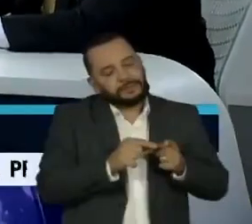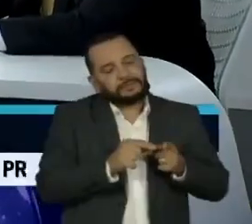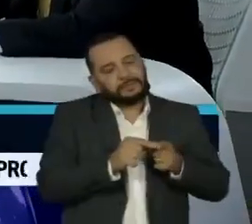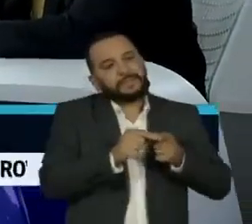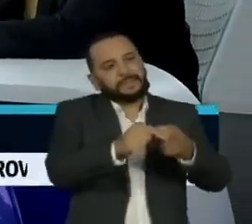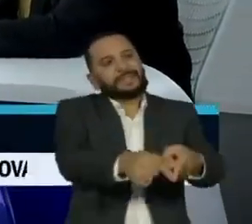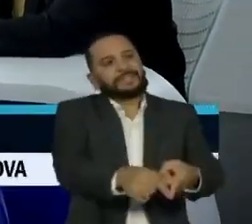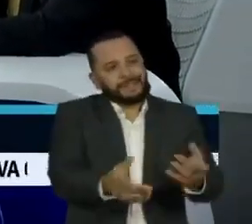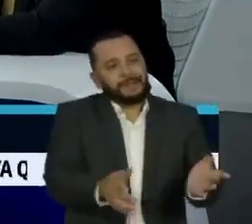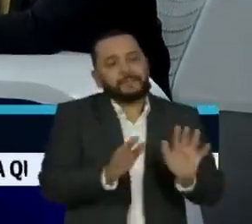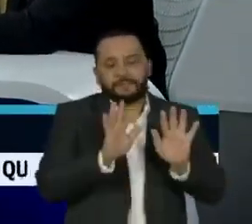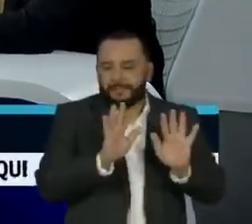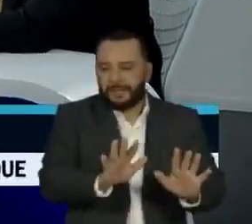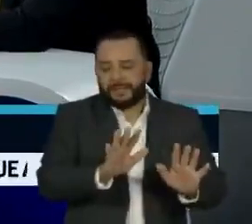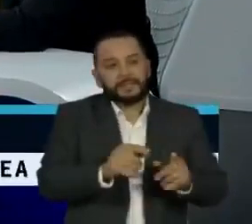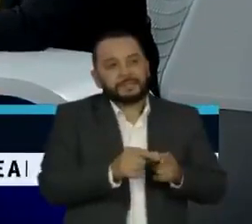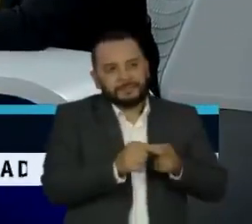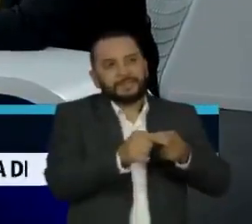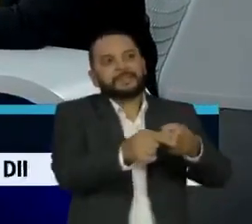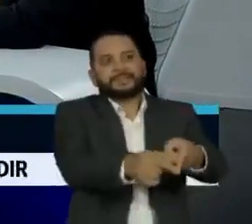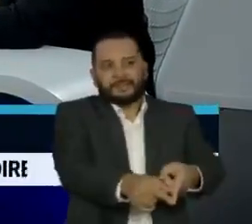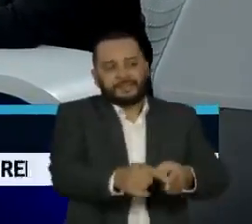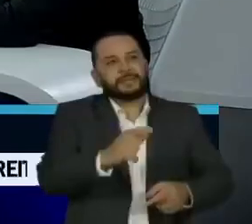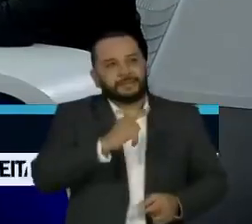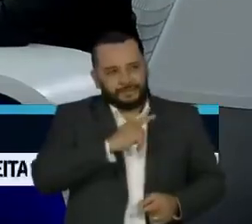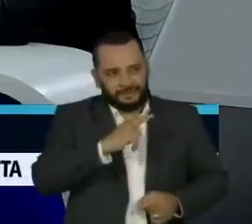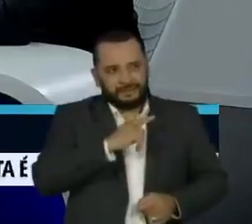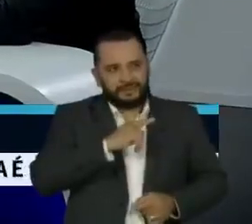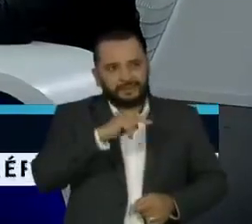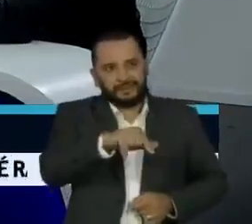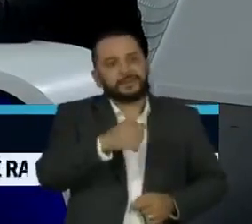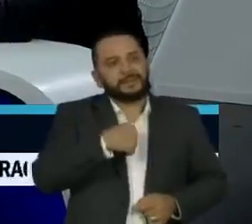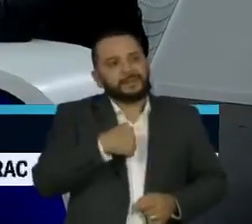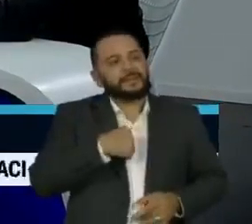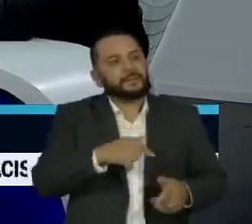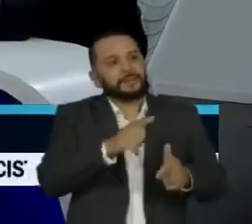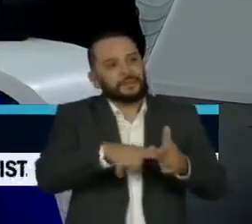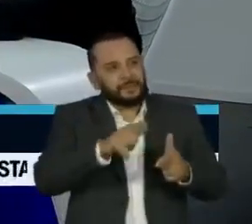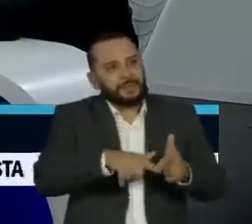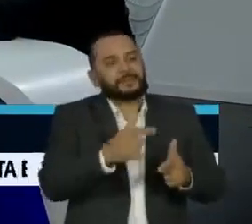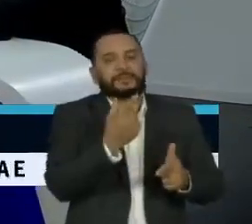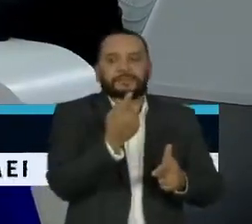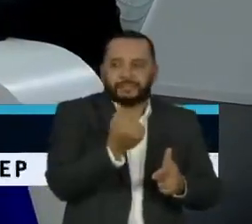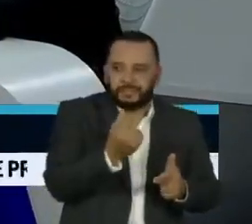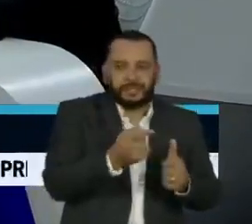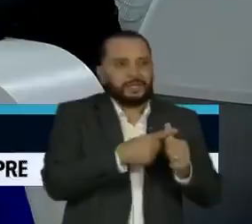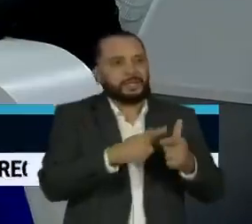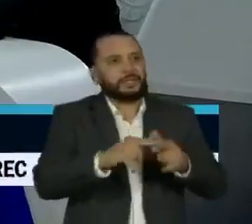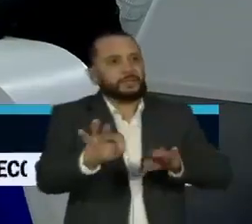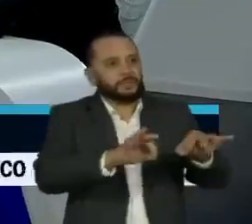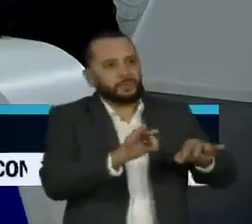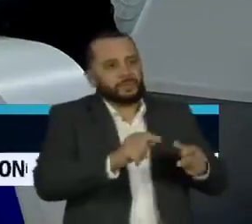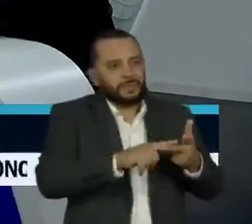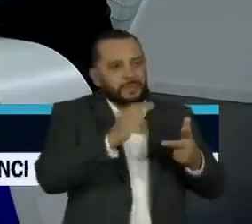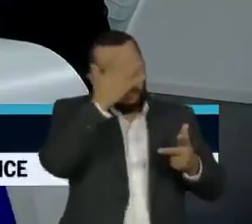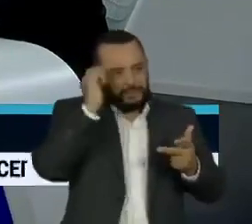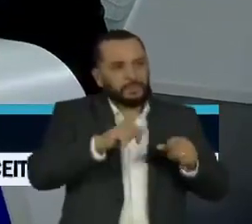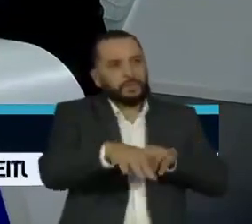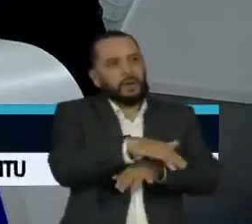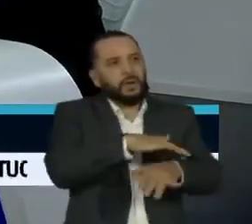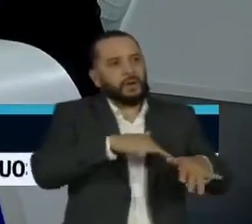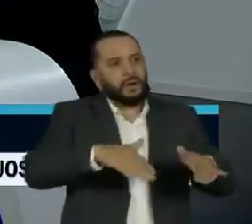infelizmente a periferia ainda reúne uma lista extensa de condições desfavoráveis, né? Falta de dinheiro, de estrutura, pessoas aglomeradas